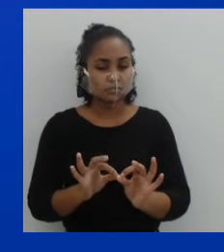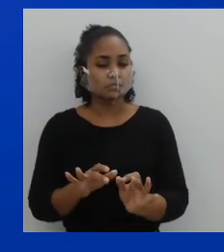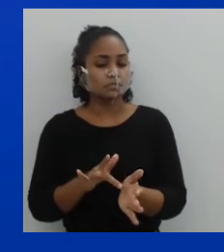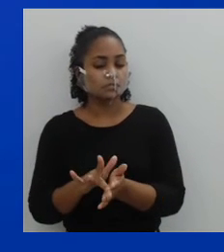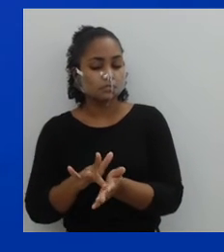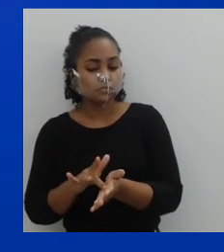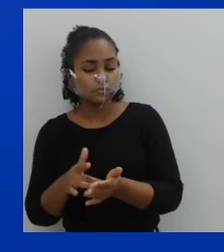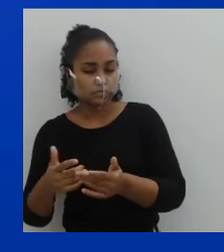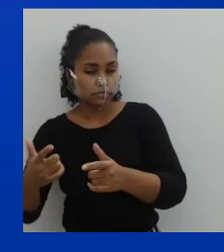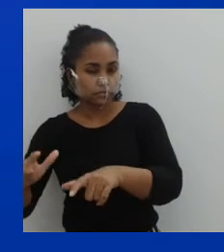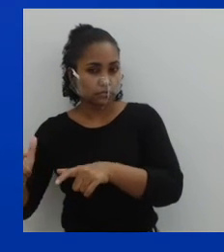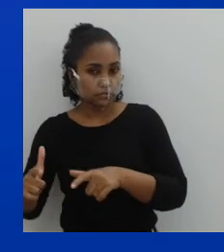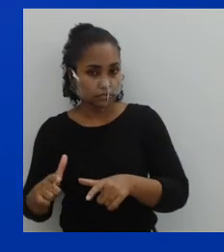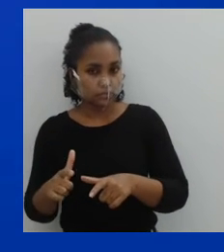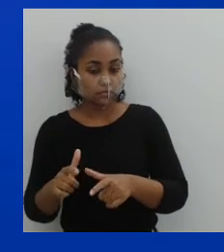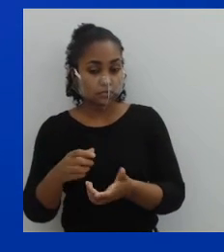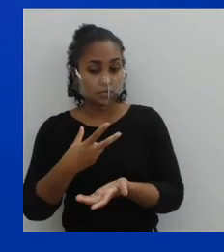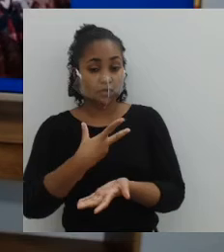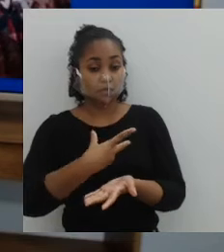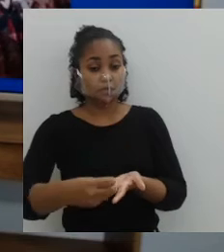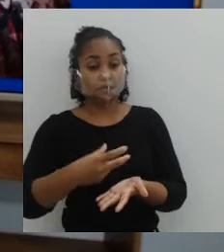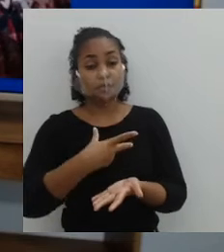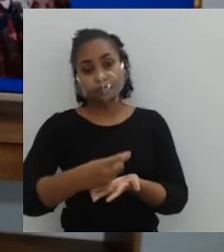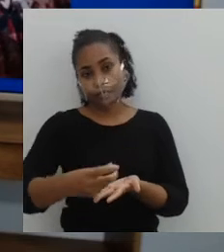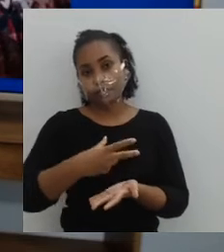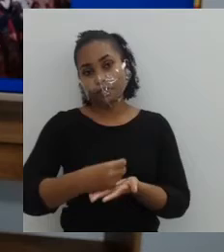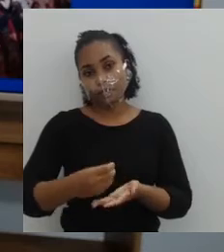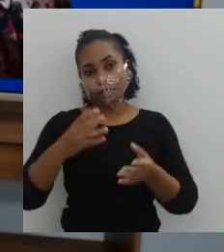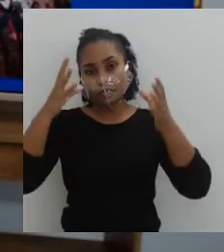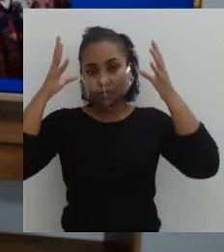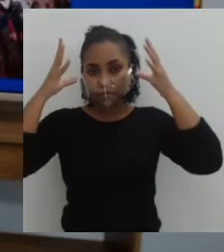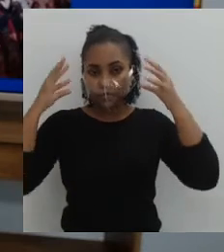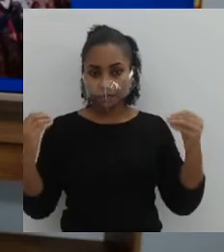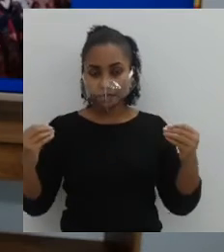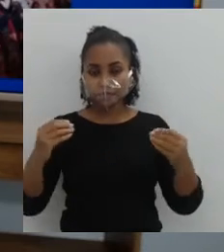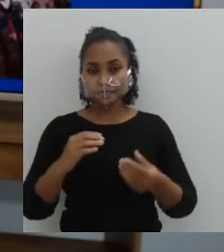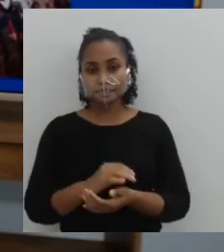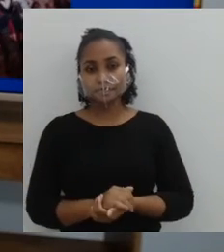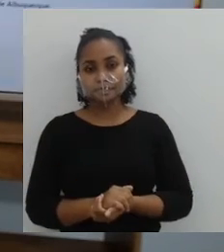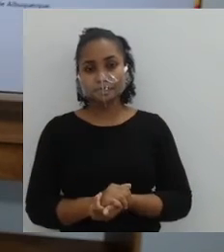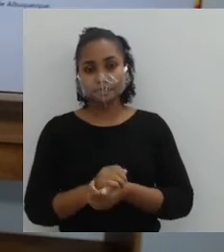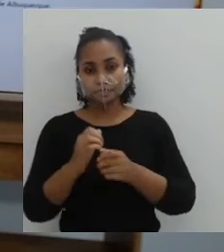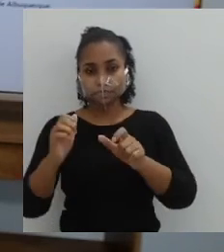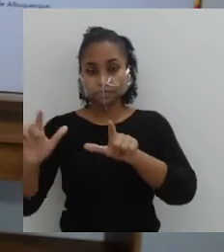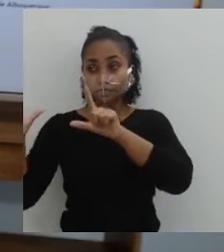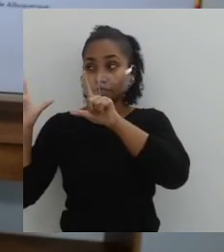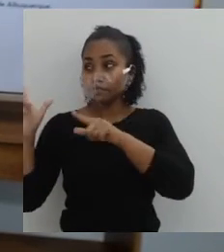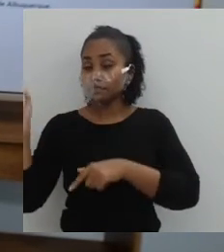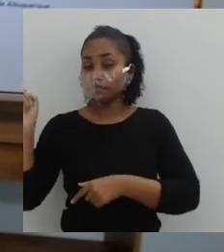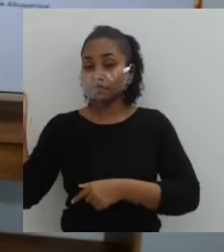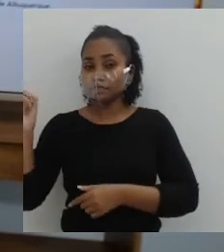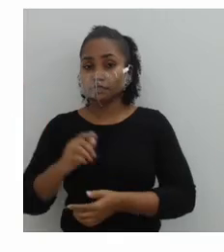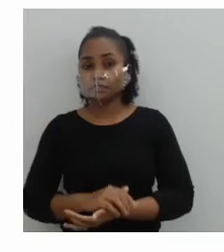emboscadas para expulsarem esses holandeses. Corta para o slide.